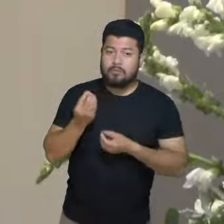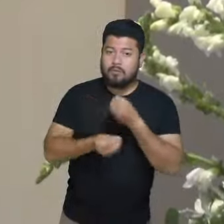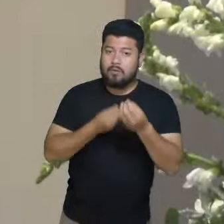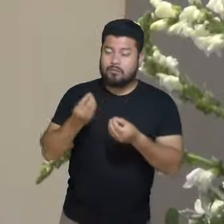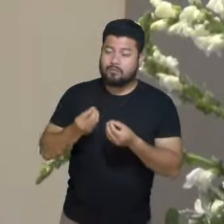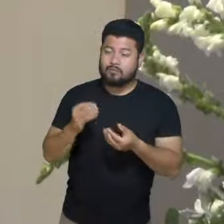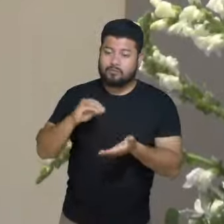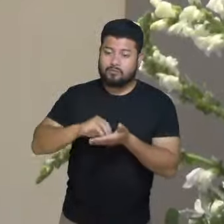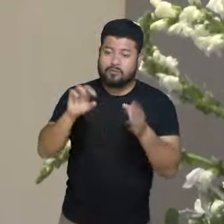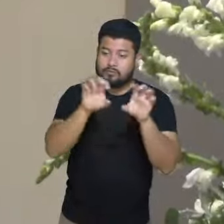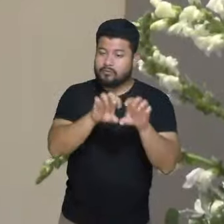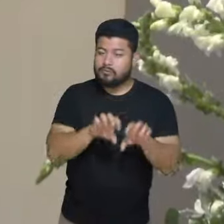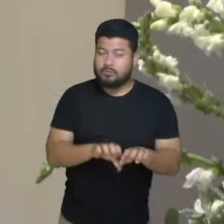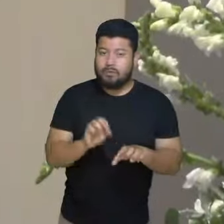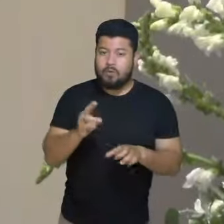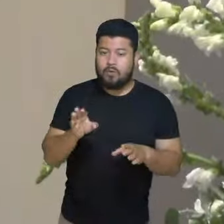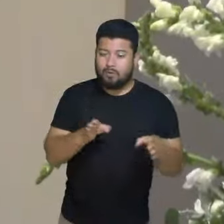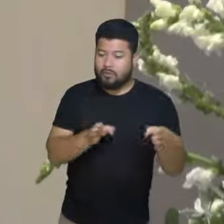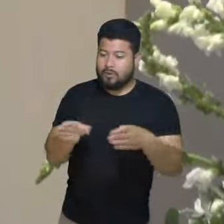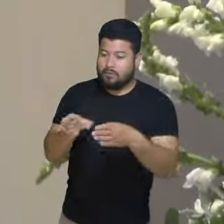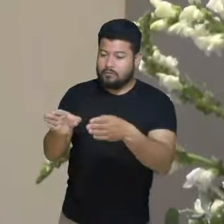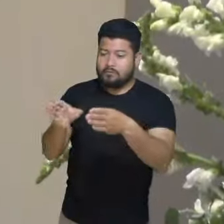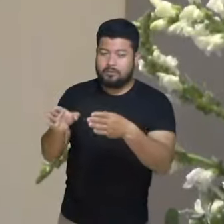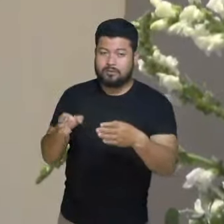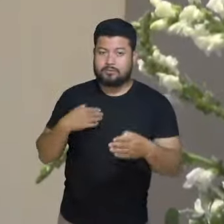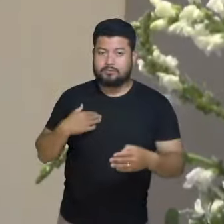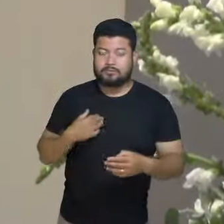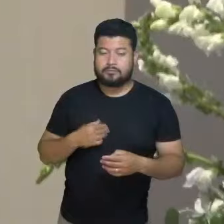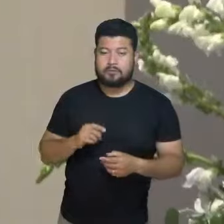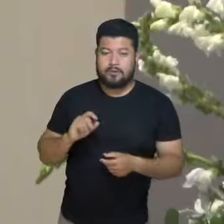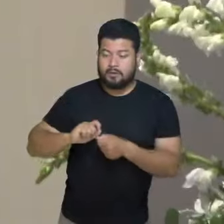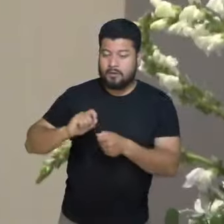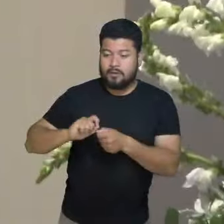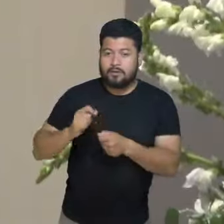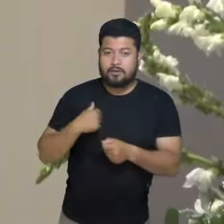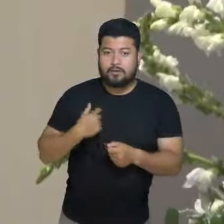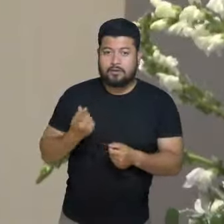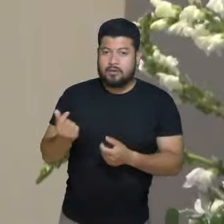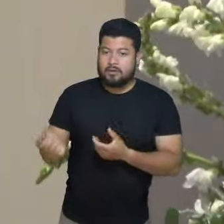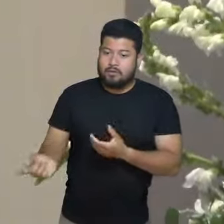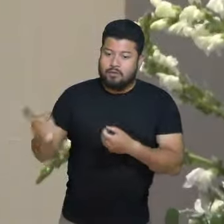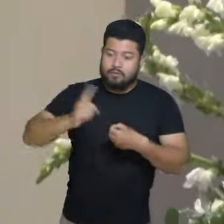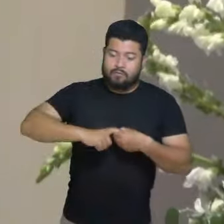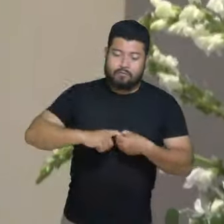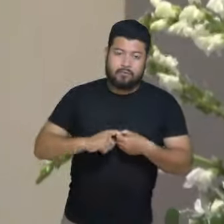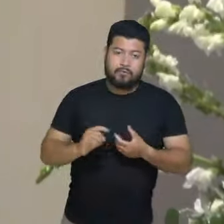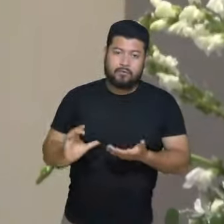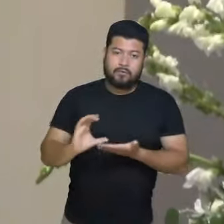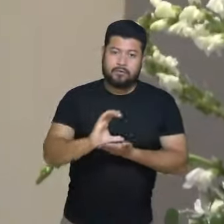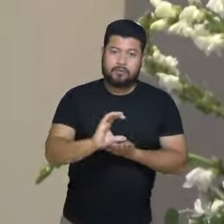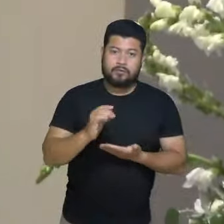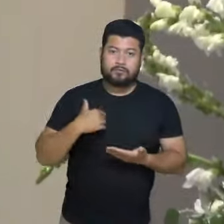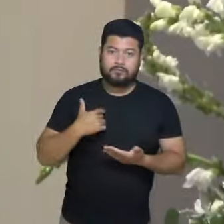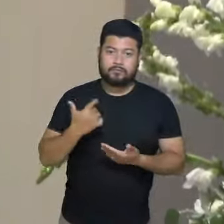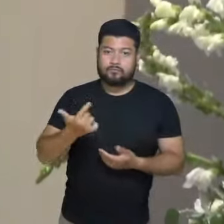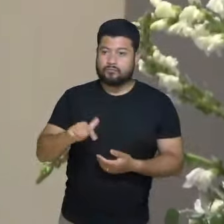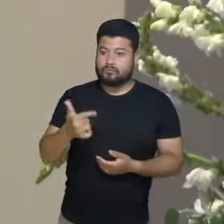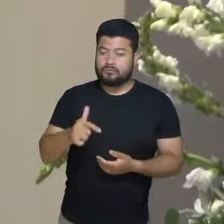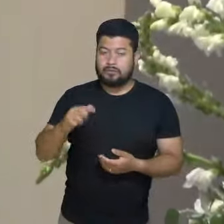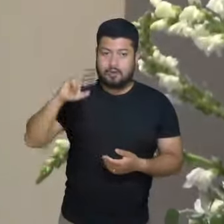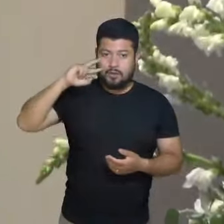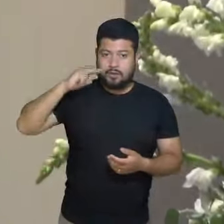conhecimento dos caminhos a percorrer não receba recurso financeiro algum não tenha por reconhecido